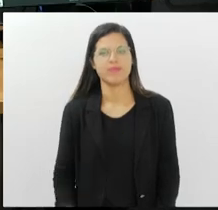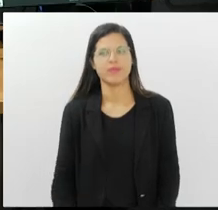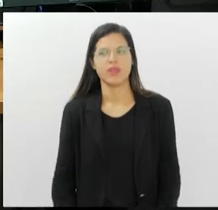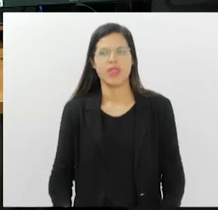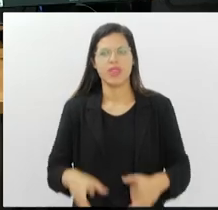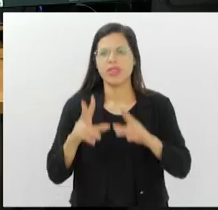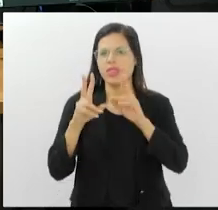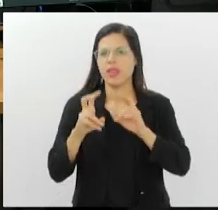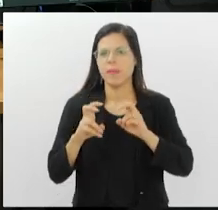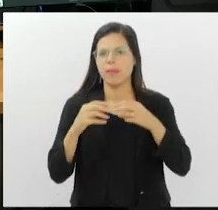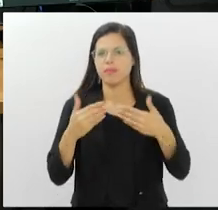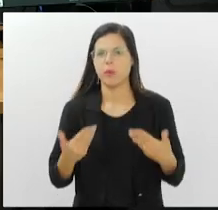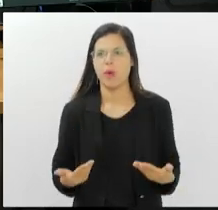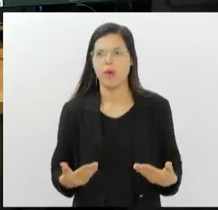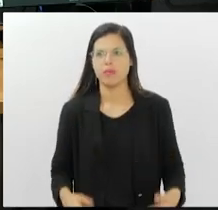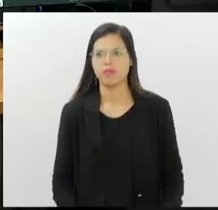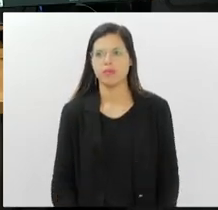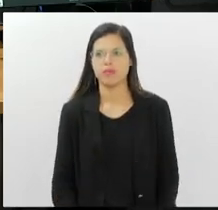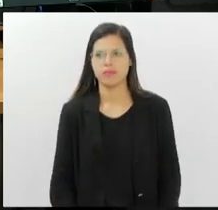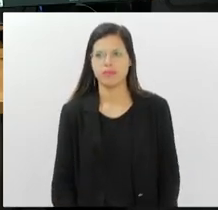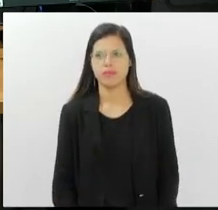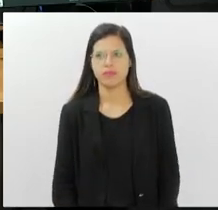hoje?